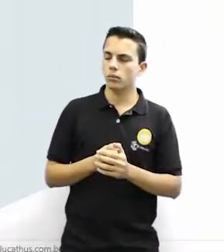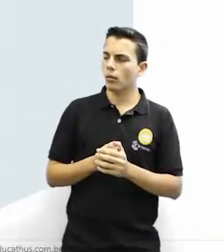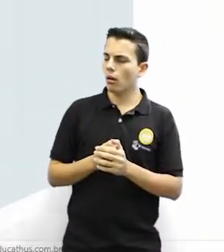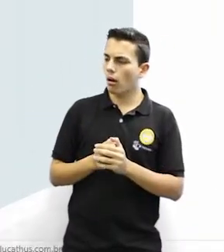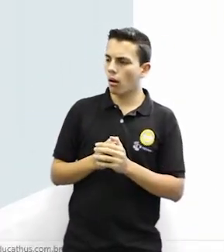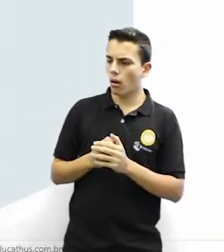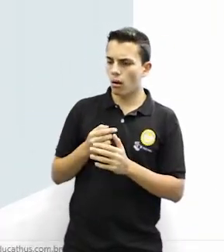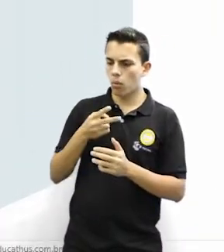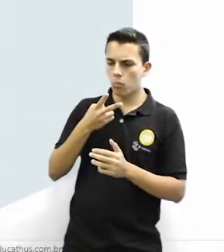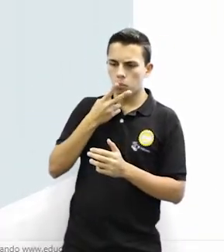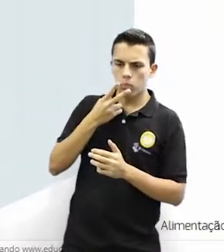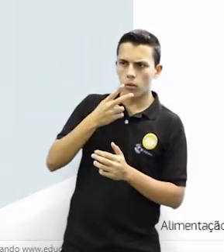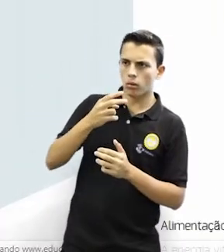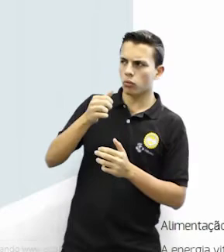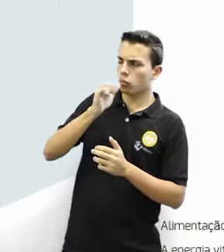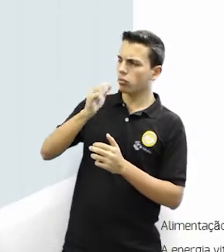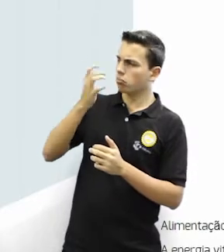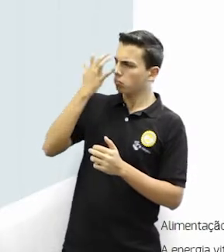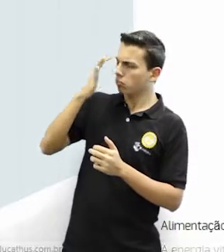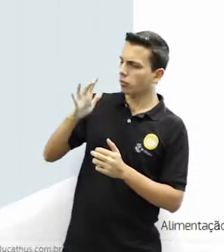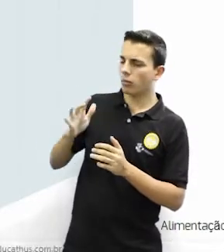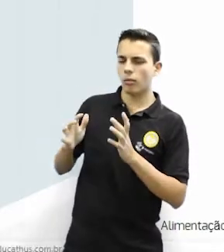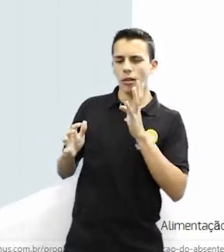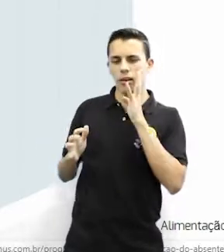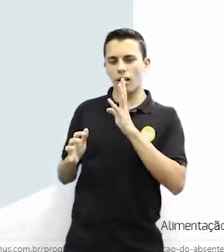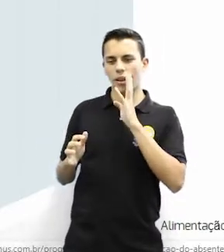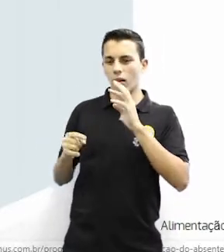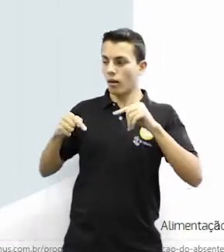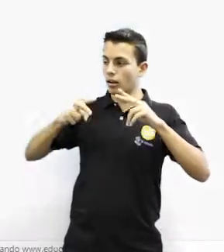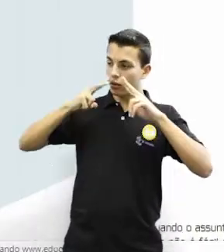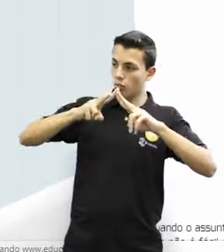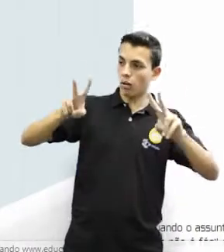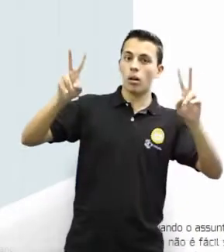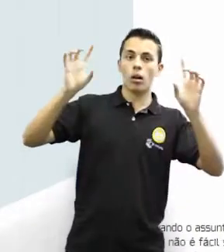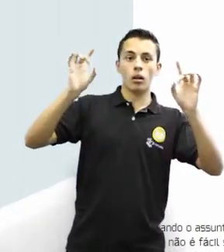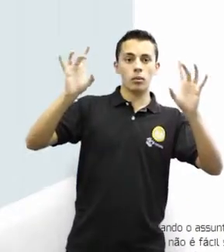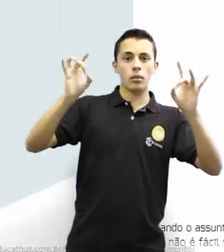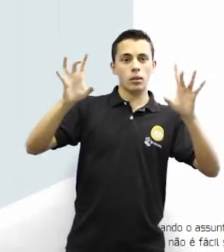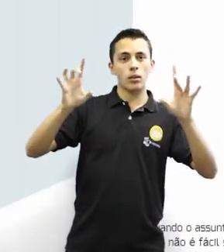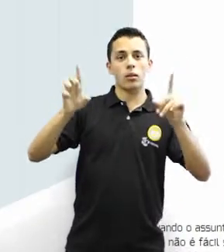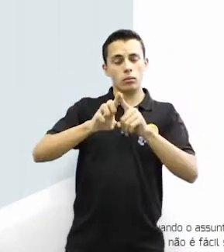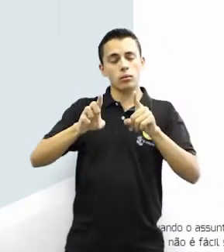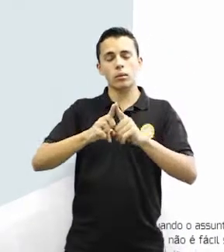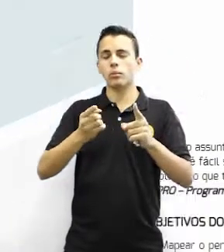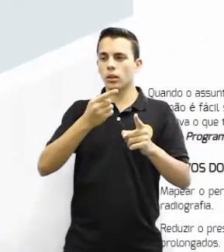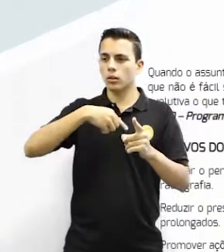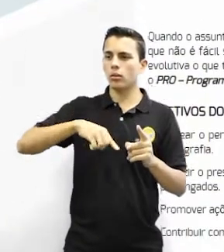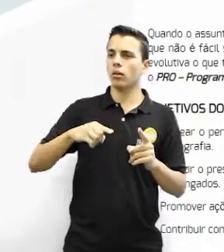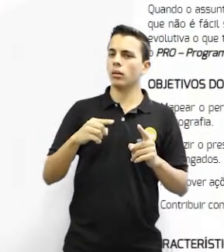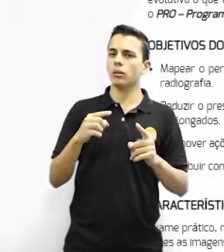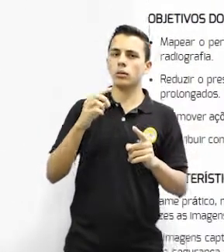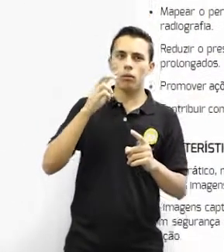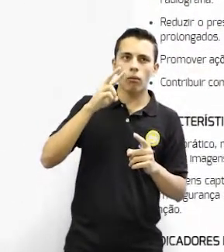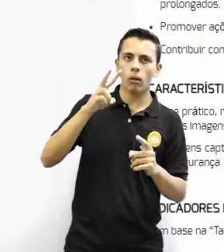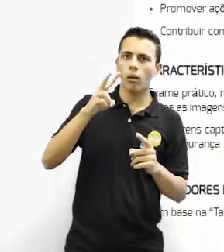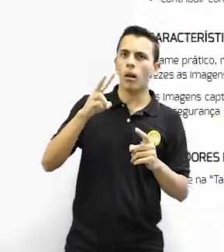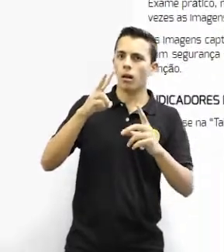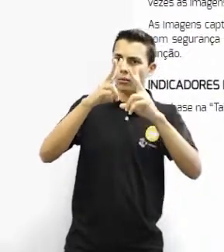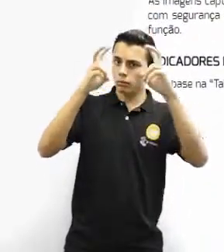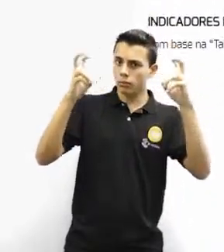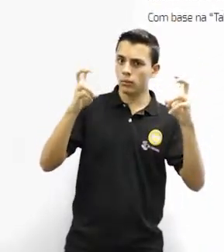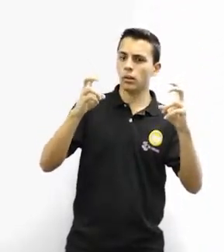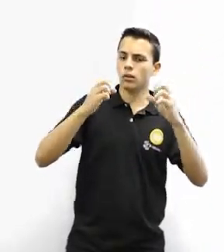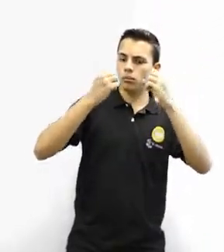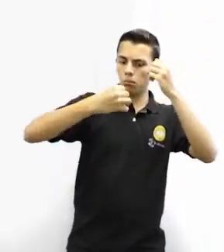sabia, alcoolismo, tabagismo, não sabia. Porque isso. Uma das bandeiras do Olhar Especial também é a dependência química. Nós usamos... Não